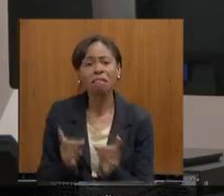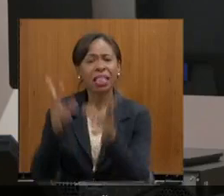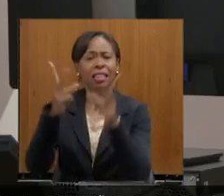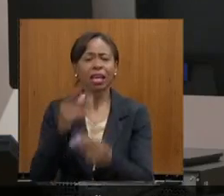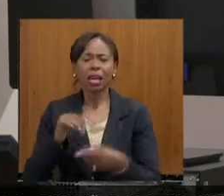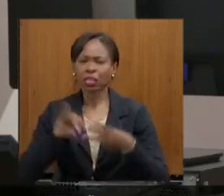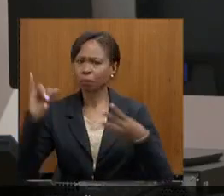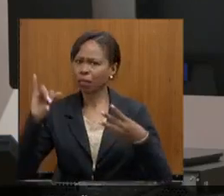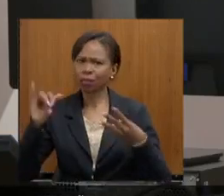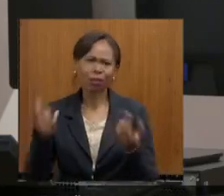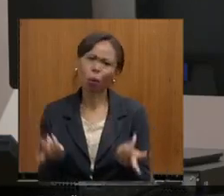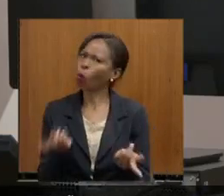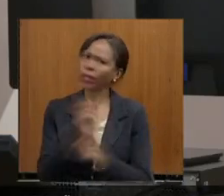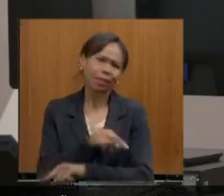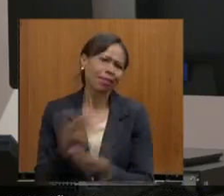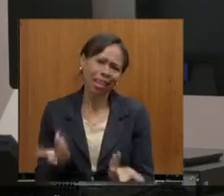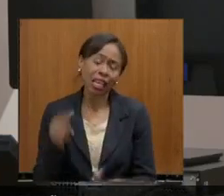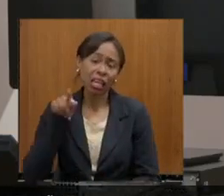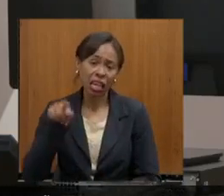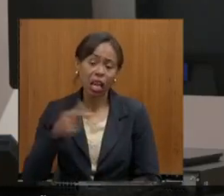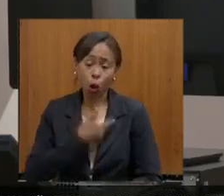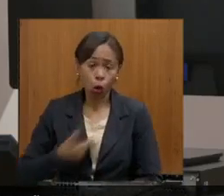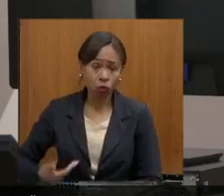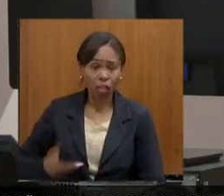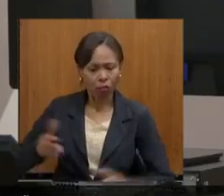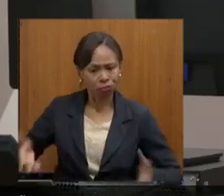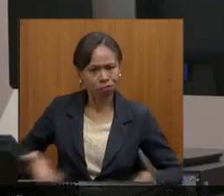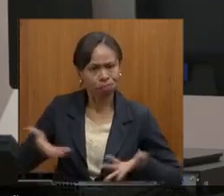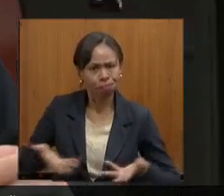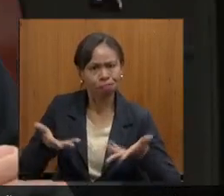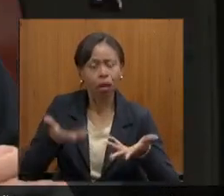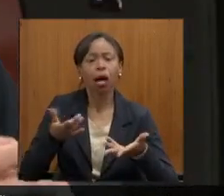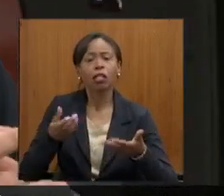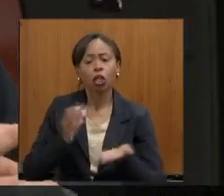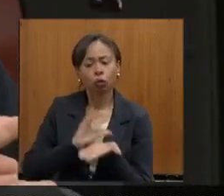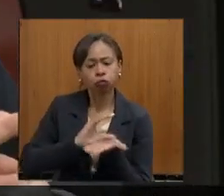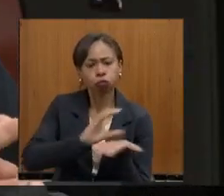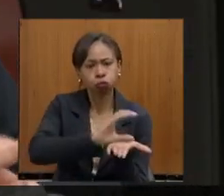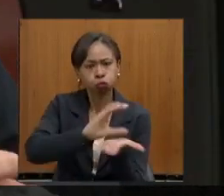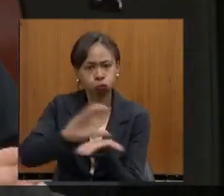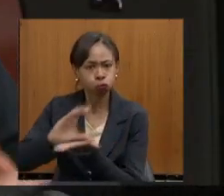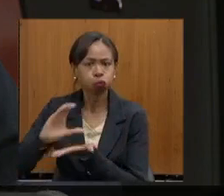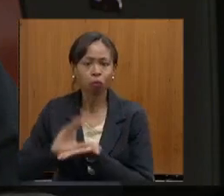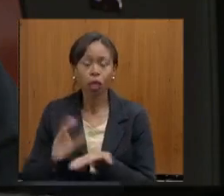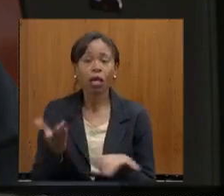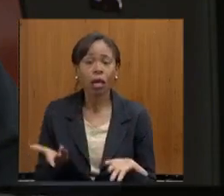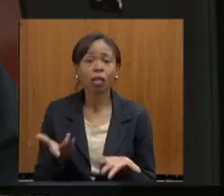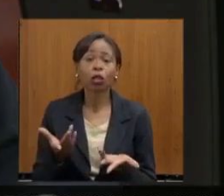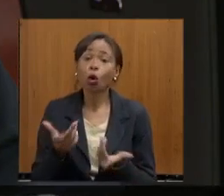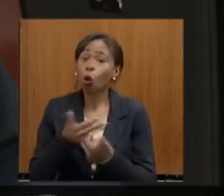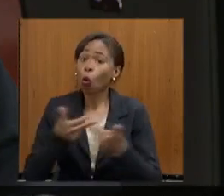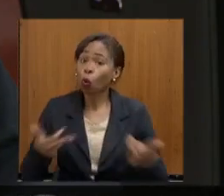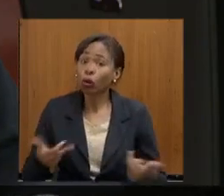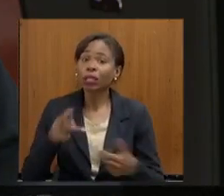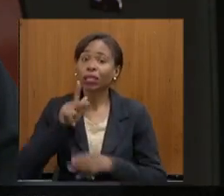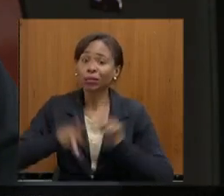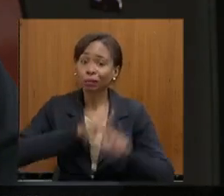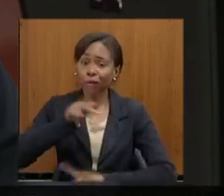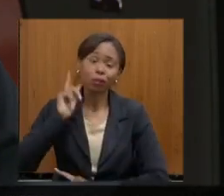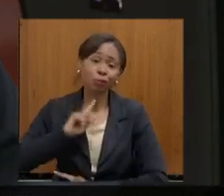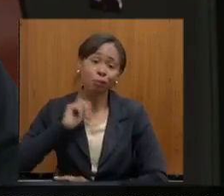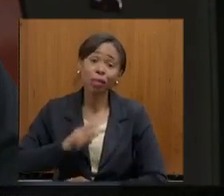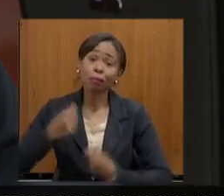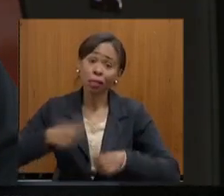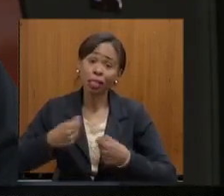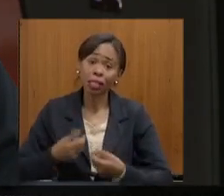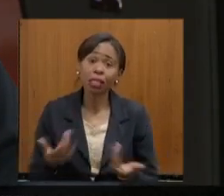exatamente o contrário dando dinamismo fazendo investimento fazendo o que aquilo que o povo Mineiro precisa levando